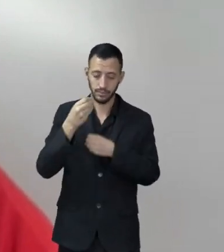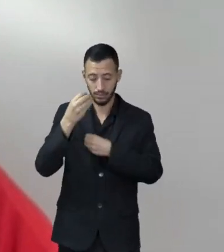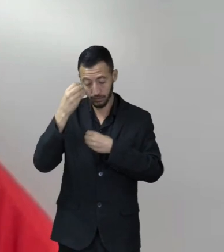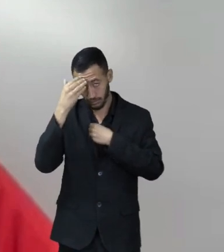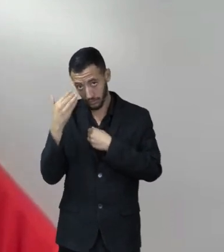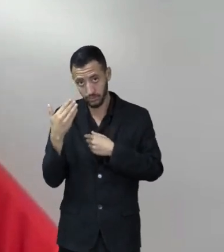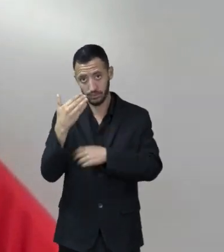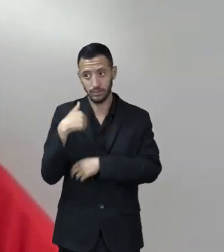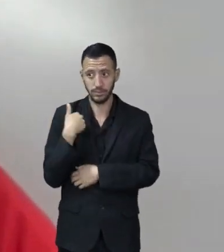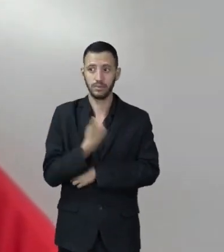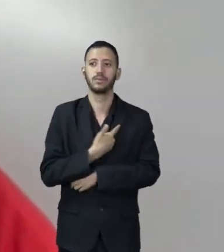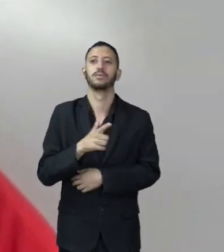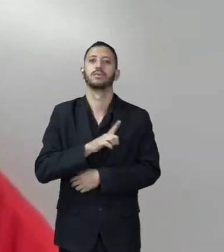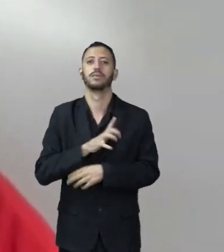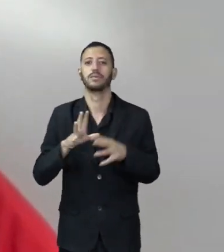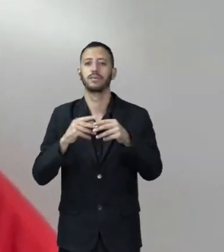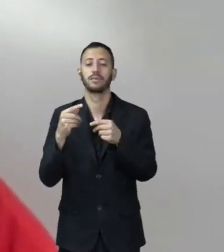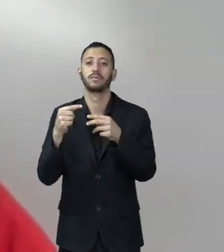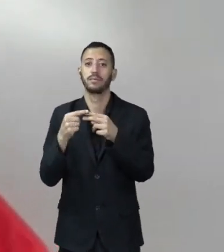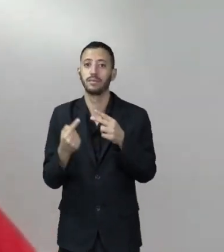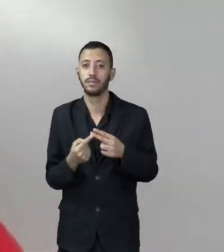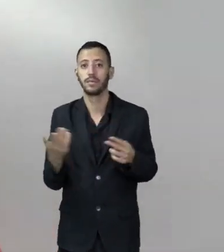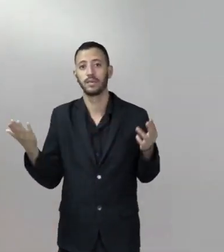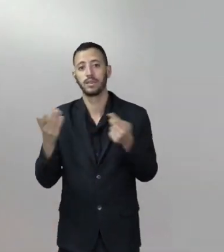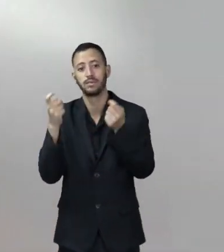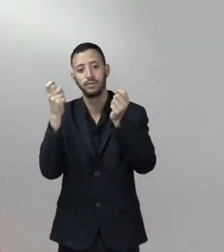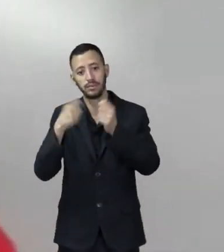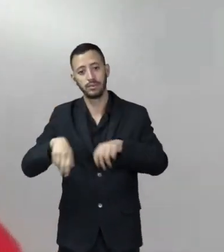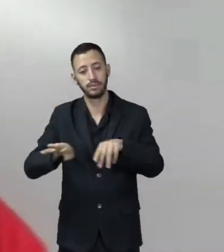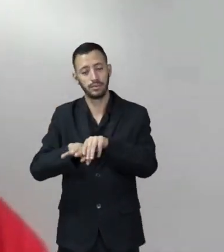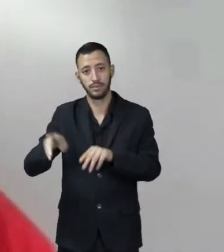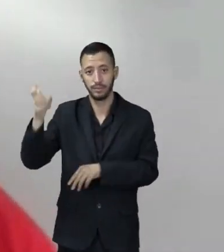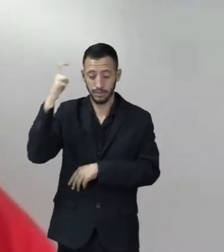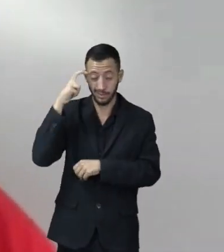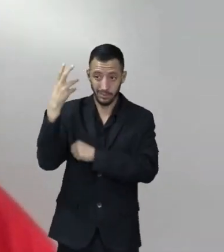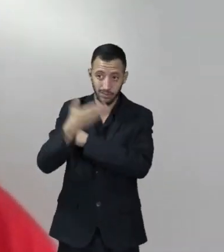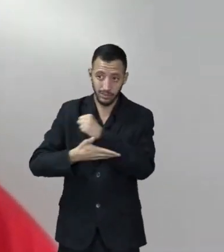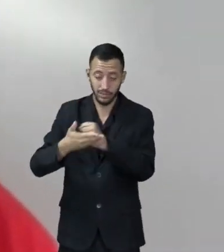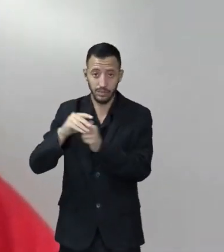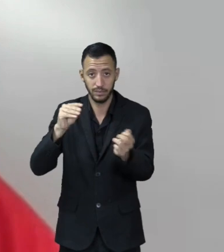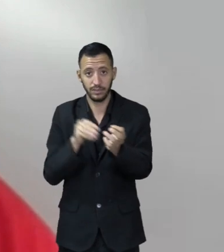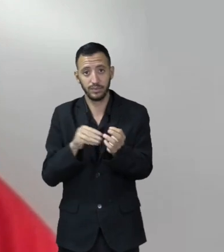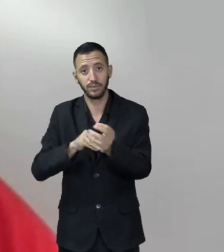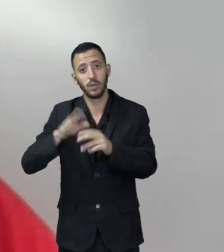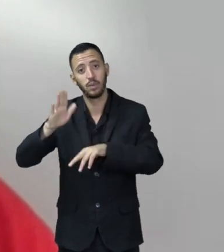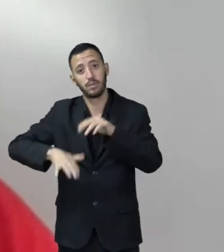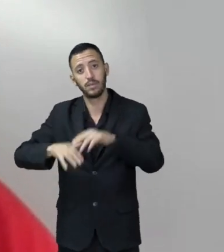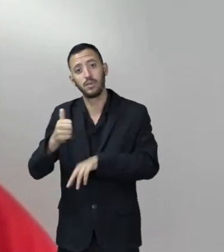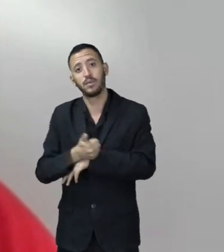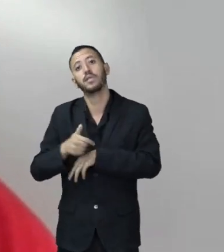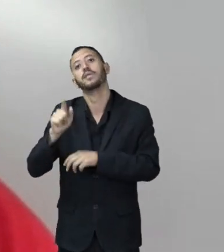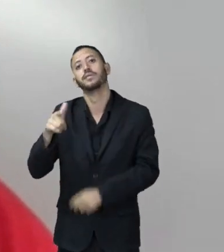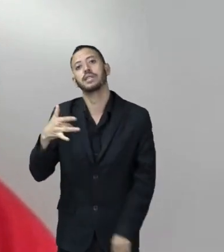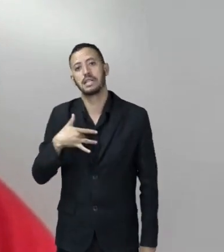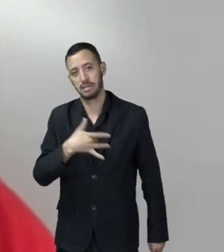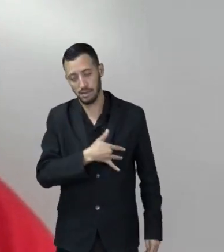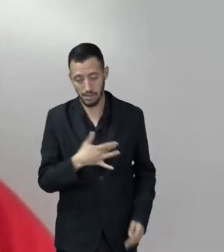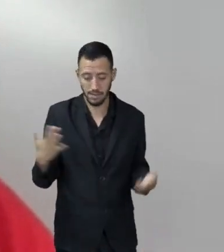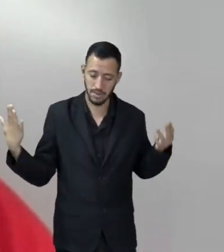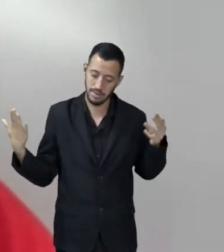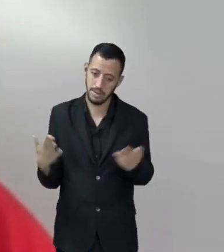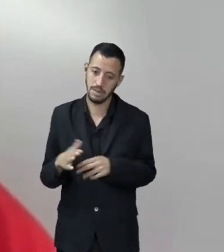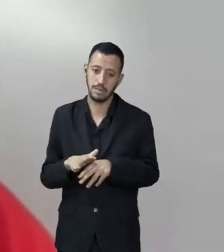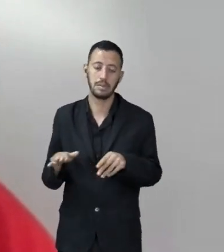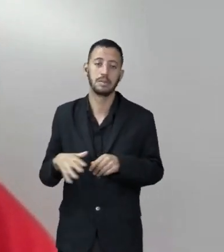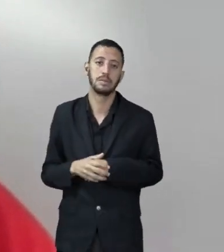grato conosco, ingrato em muitos pontos, claro, em competências culturais básicas que faltam a profissionais e sistemas de saúde, mas sempre foi um locus também